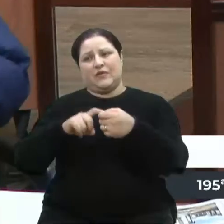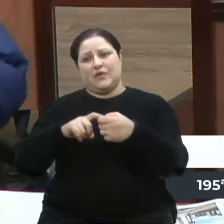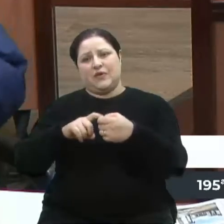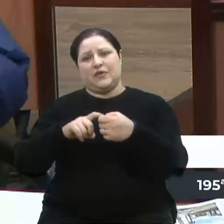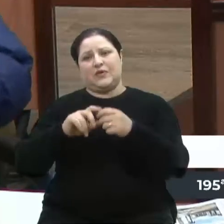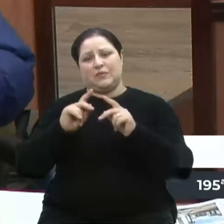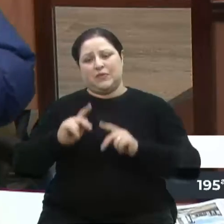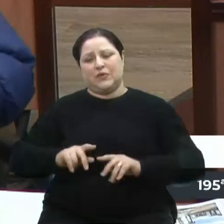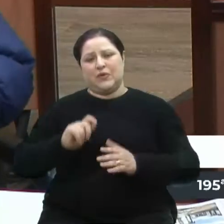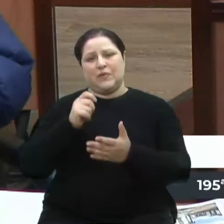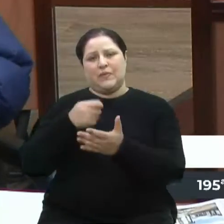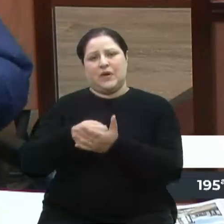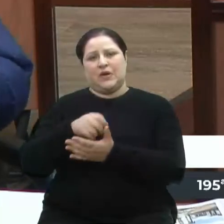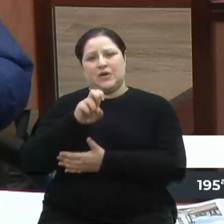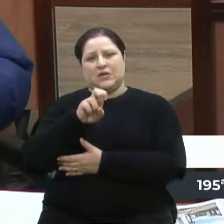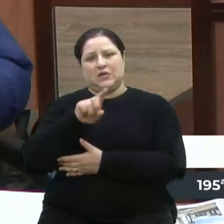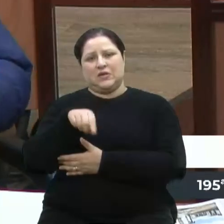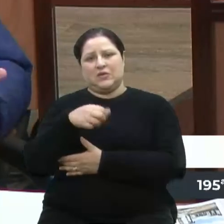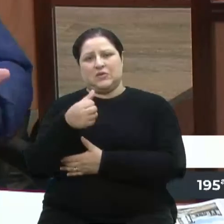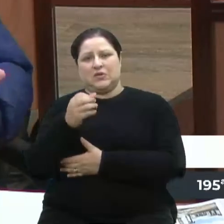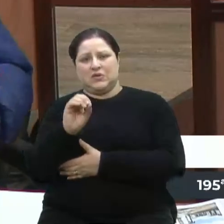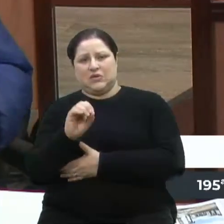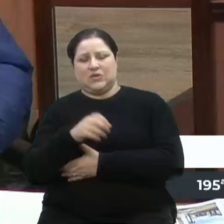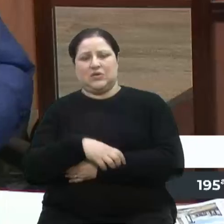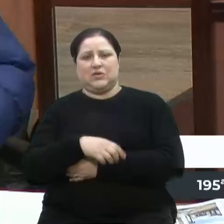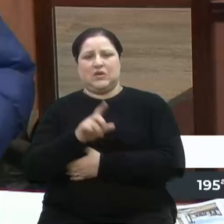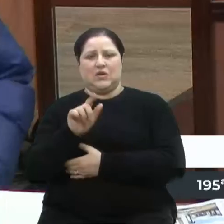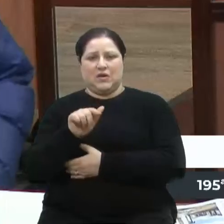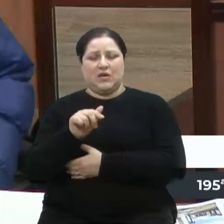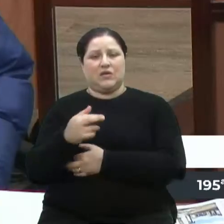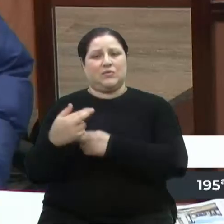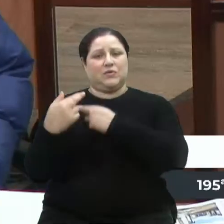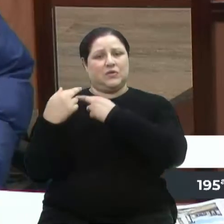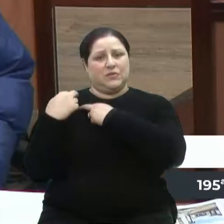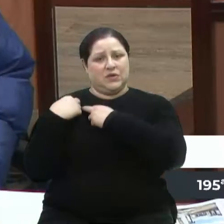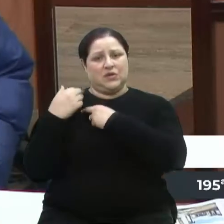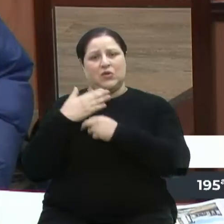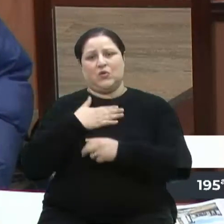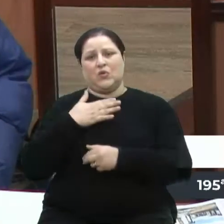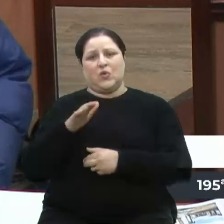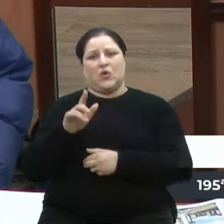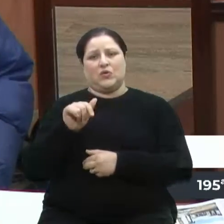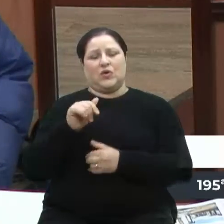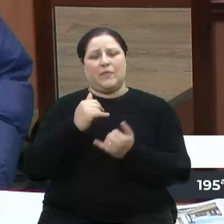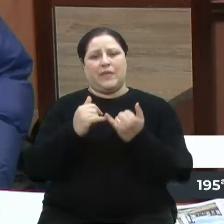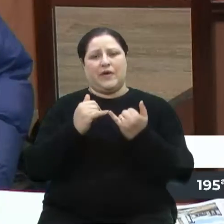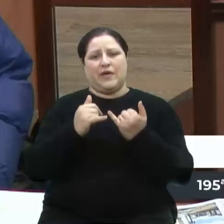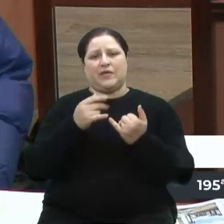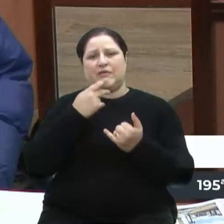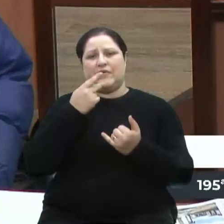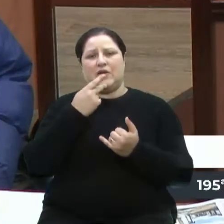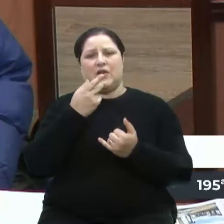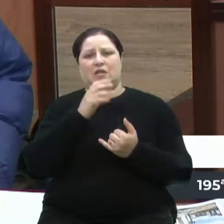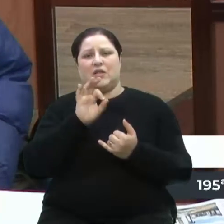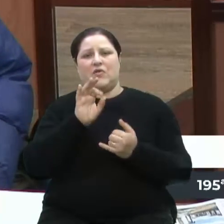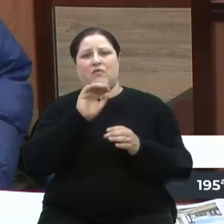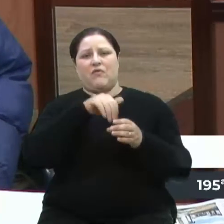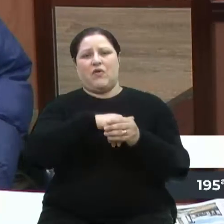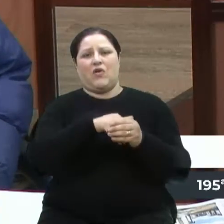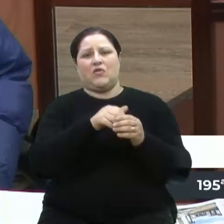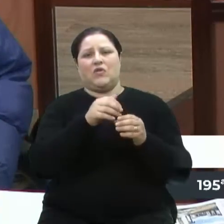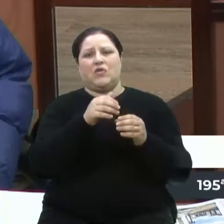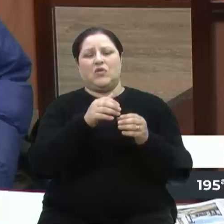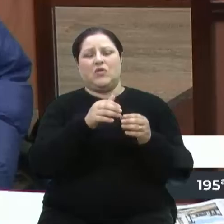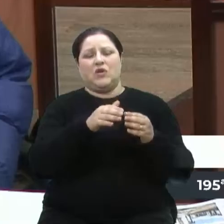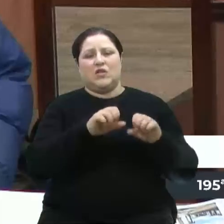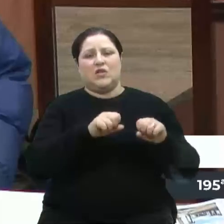É uma responsabilidade, não gosto desse tom que entra como ameaça. E, só, vereador D'Ambrosio, eu já trouxe aqui